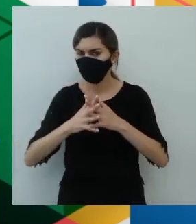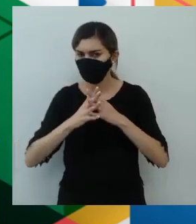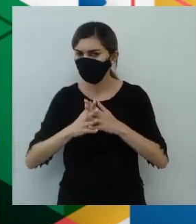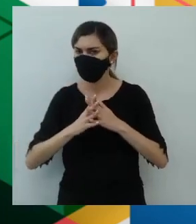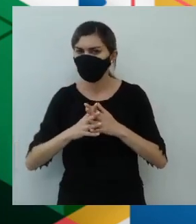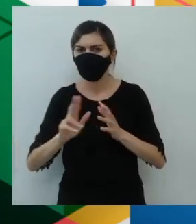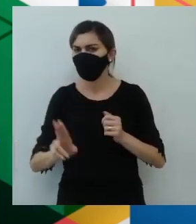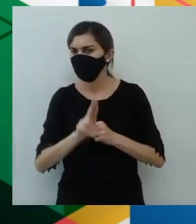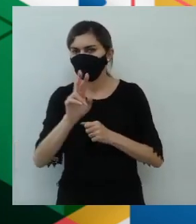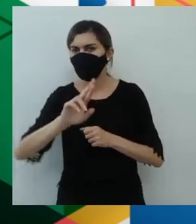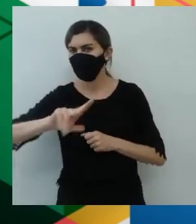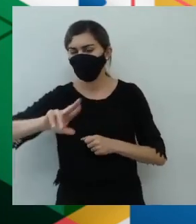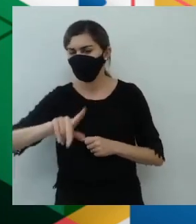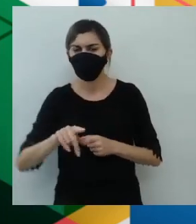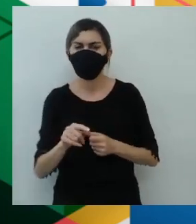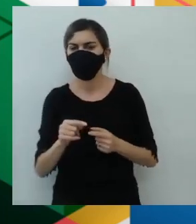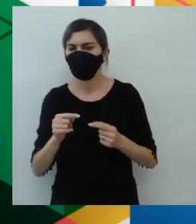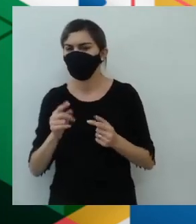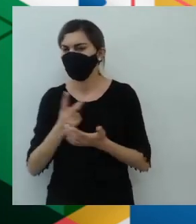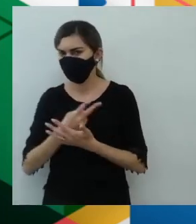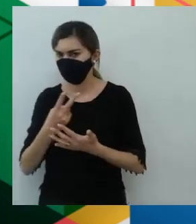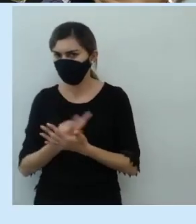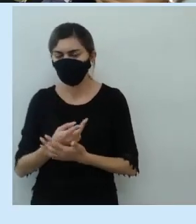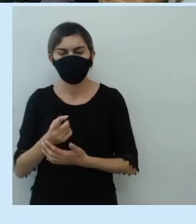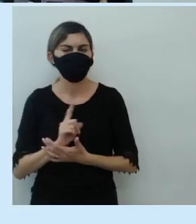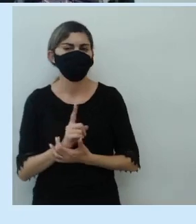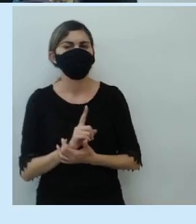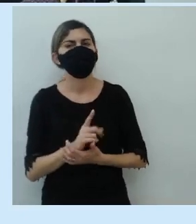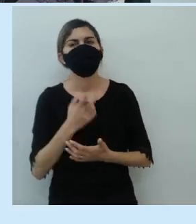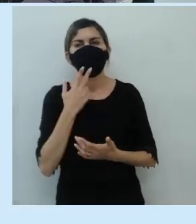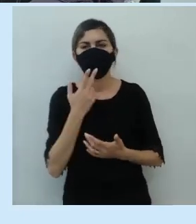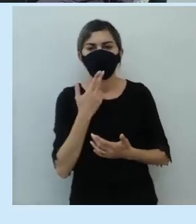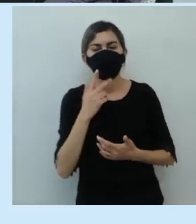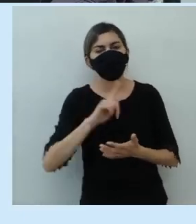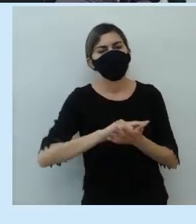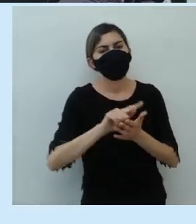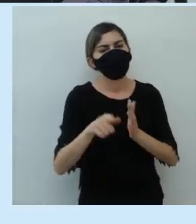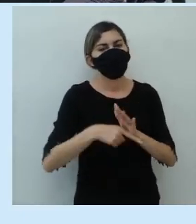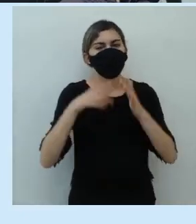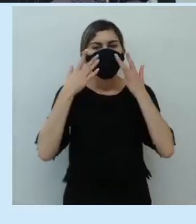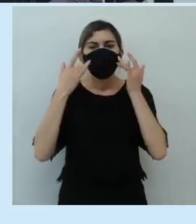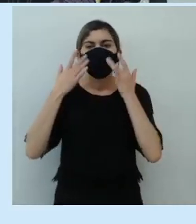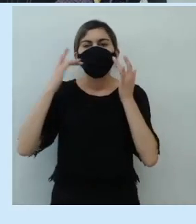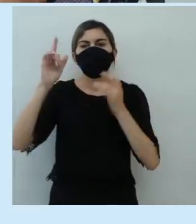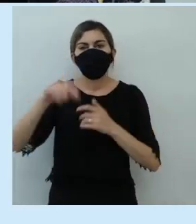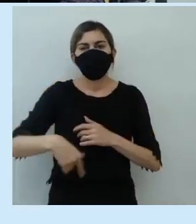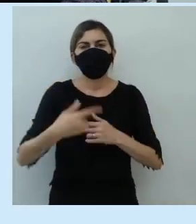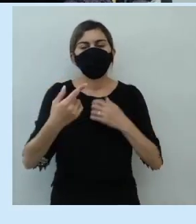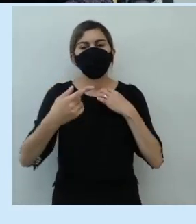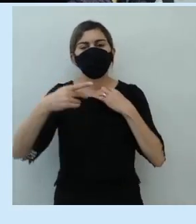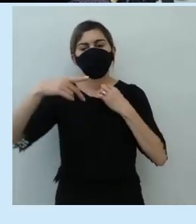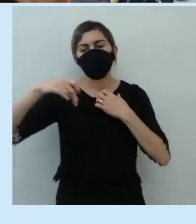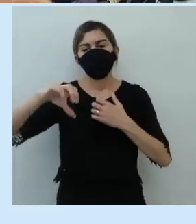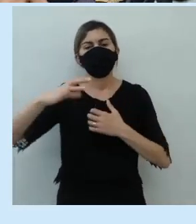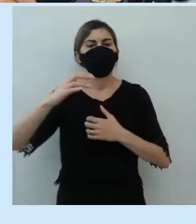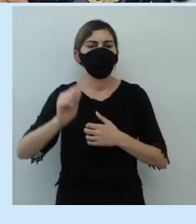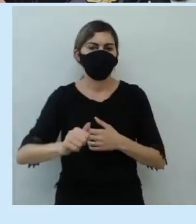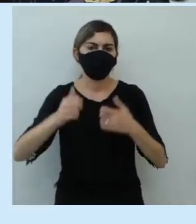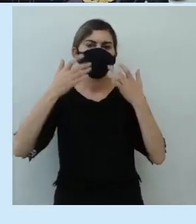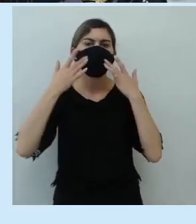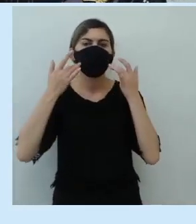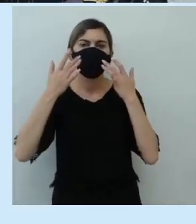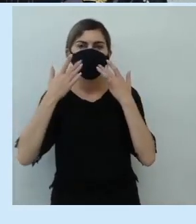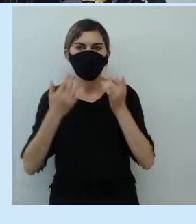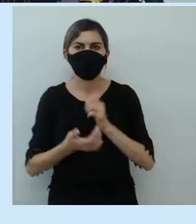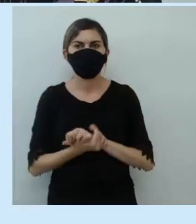e não está errado, dizer que o gênero dramático é uma peça de teatro,